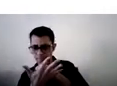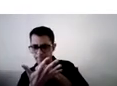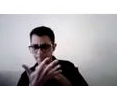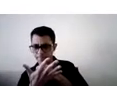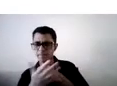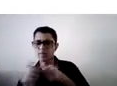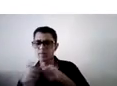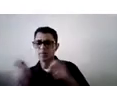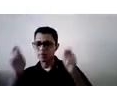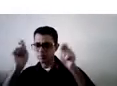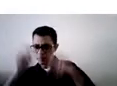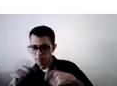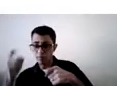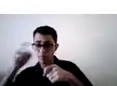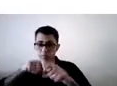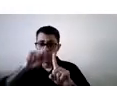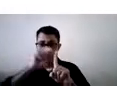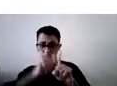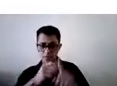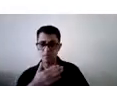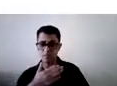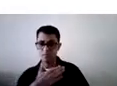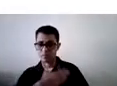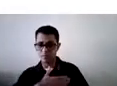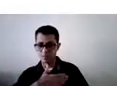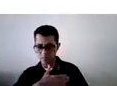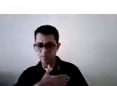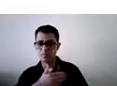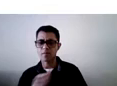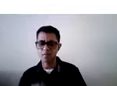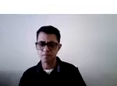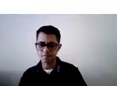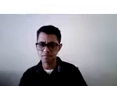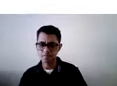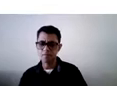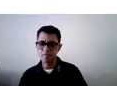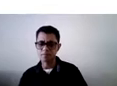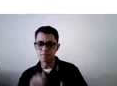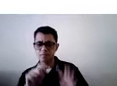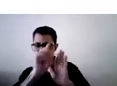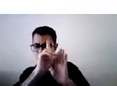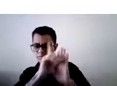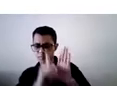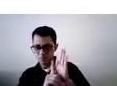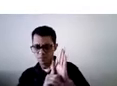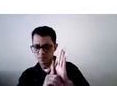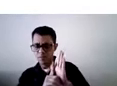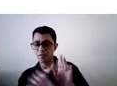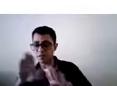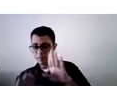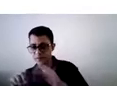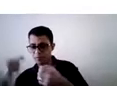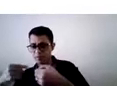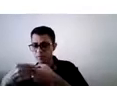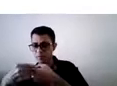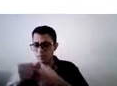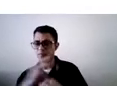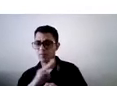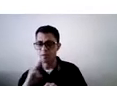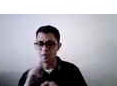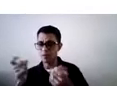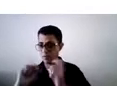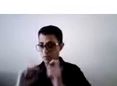uma possível volta agora em agosto, segundo o decreto, precisamos ver o municipal. Então, esse